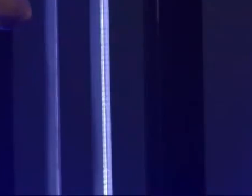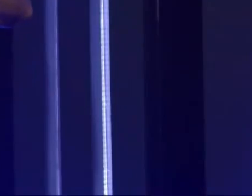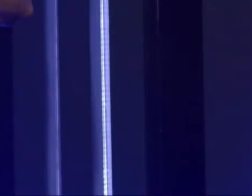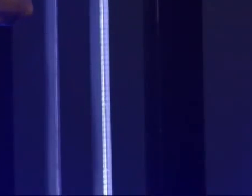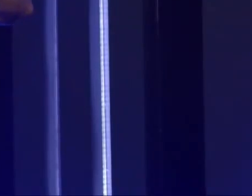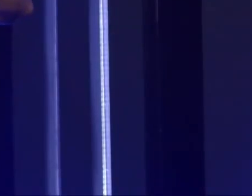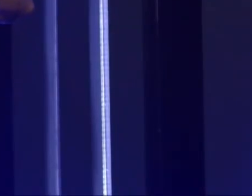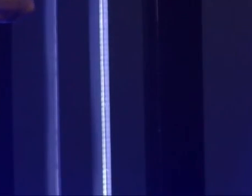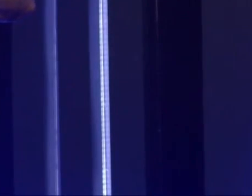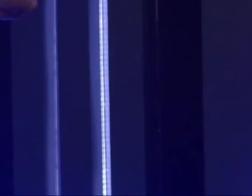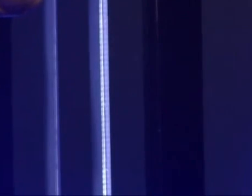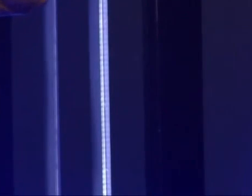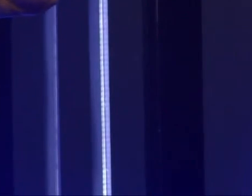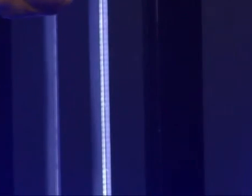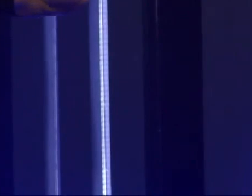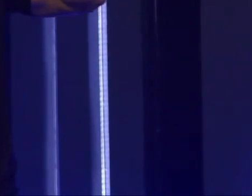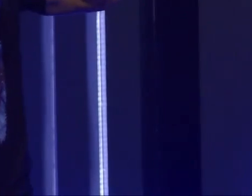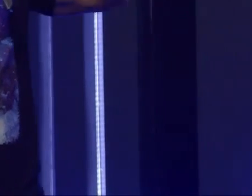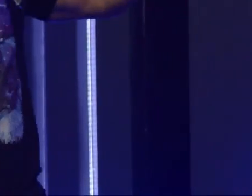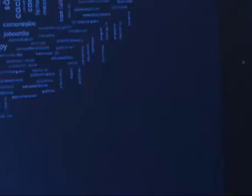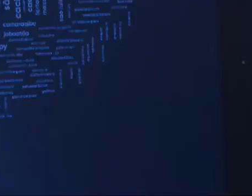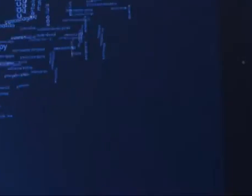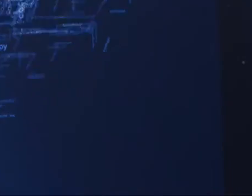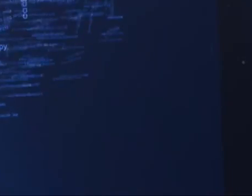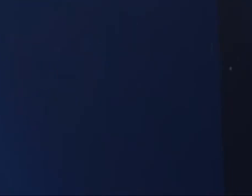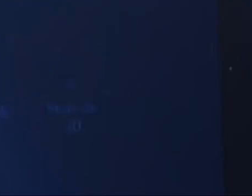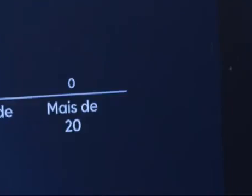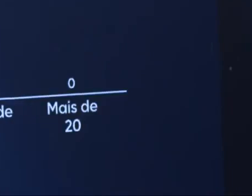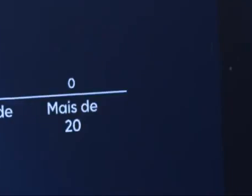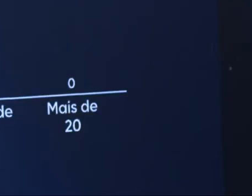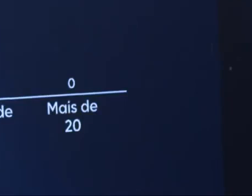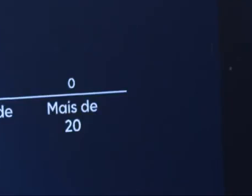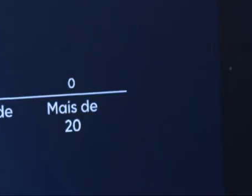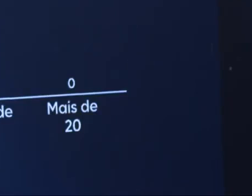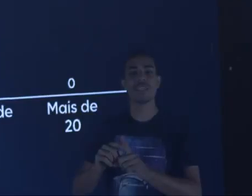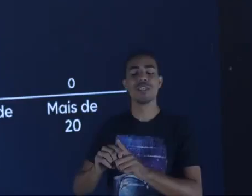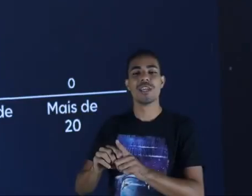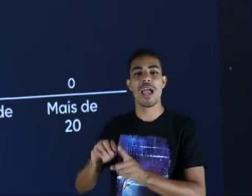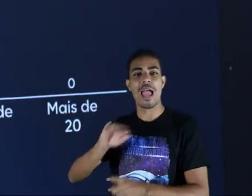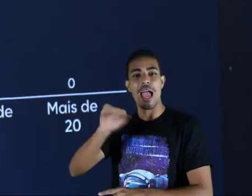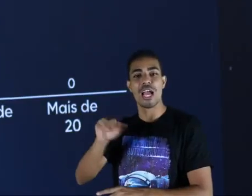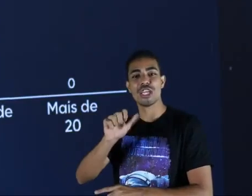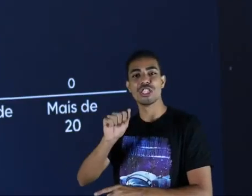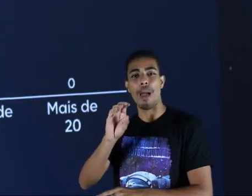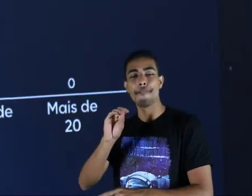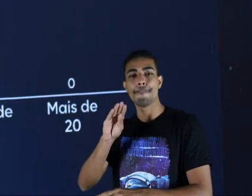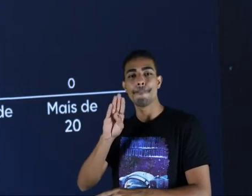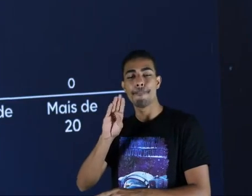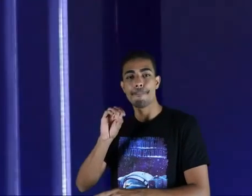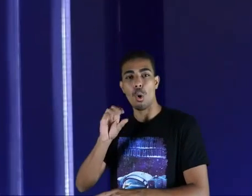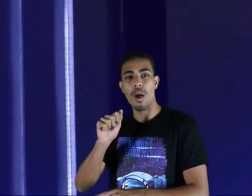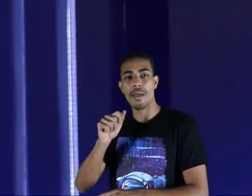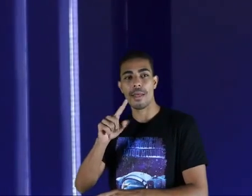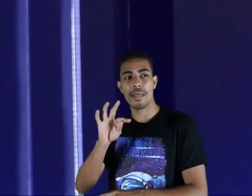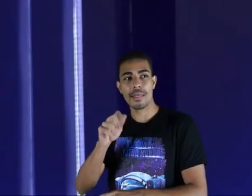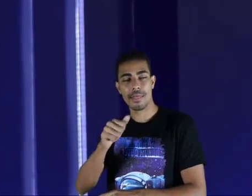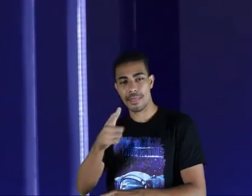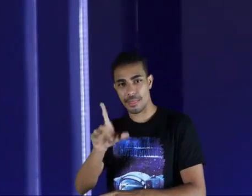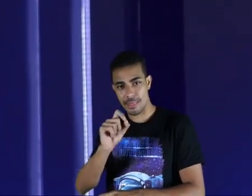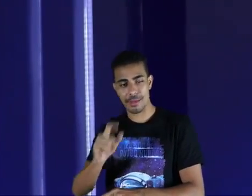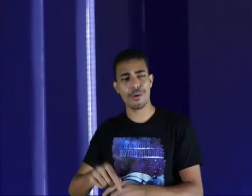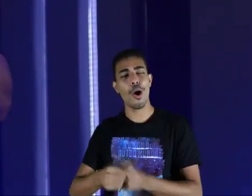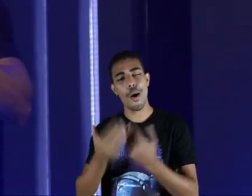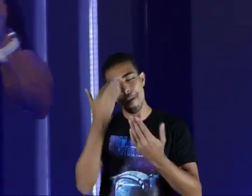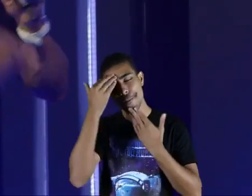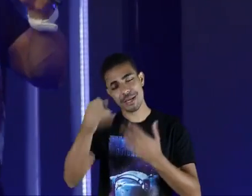Engenheiro Coelho, Novo Hamburgo, Jaboatão dos Guararapes, muito legal. Obrigado por você estar conectado, participando